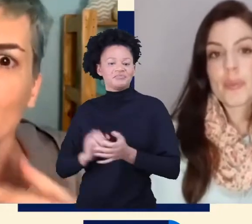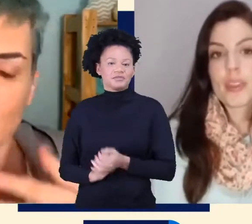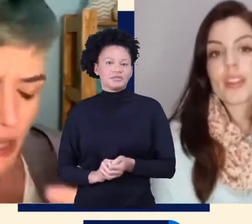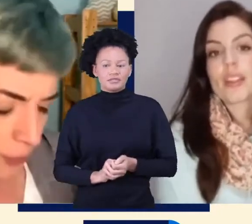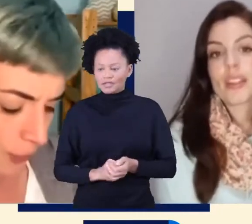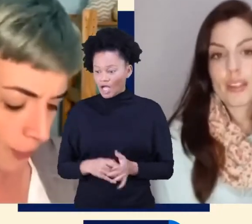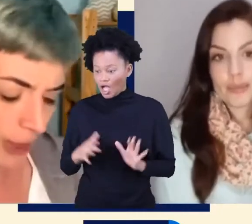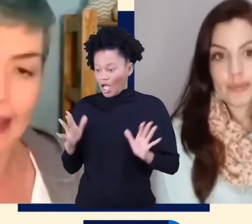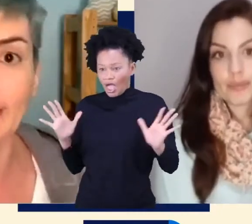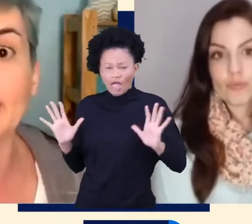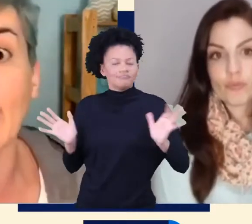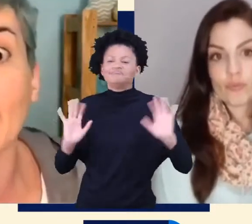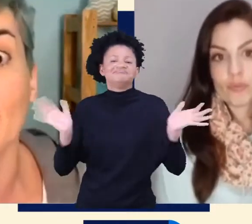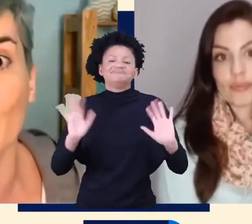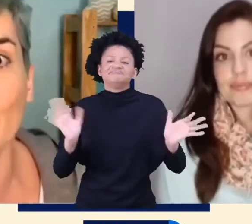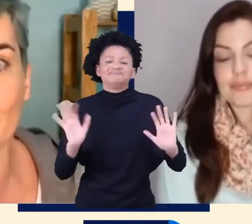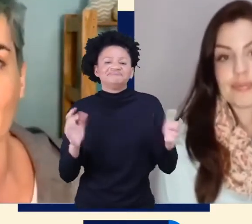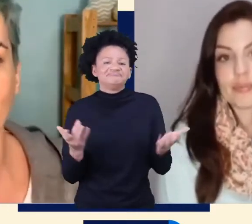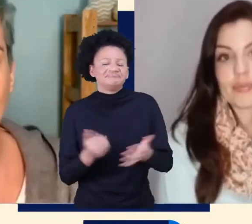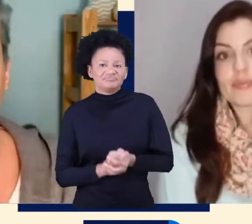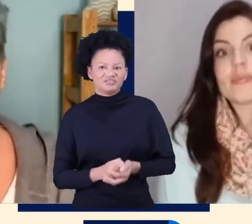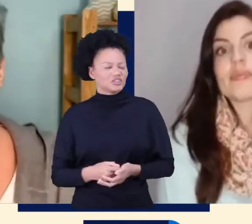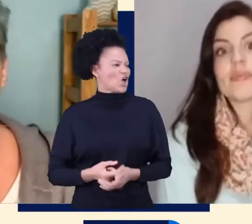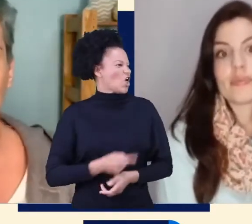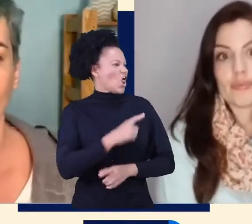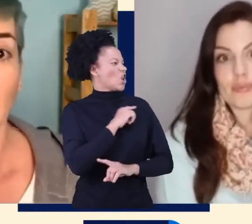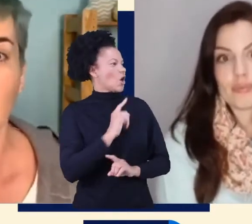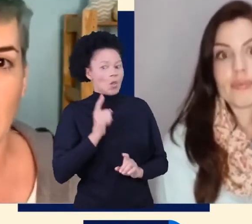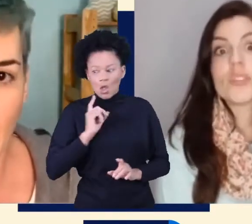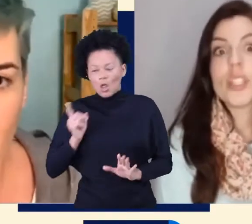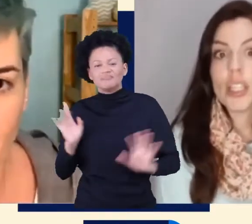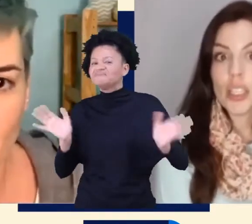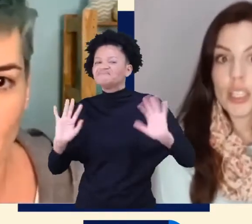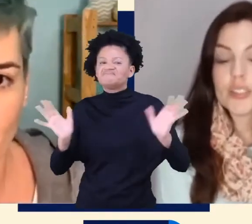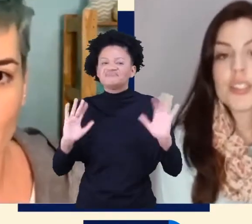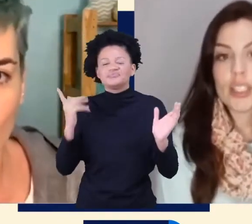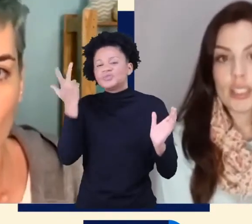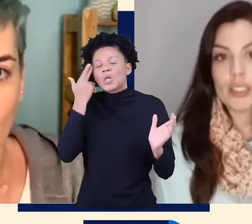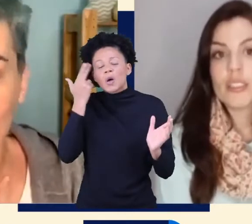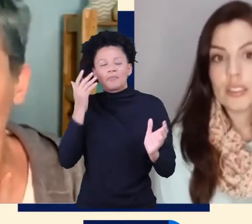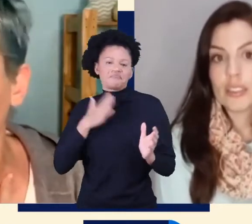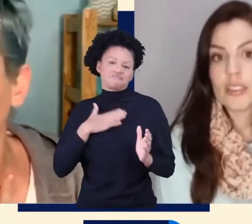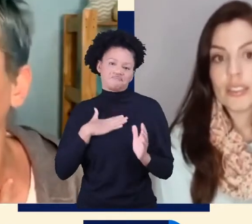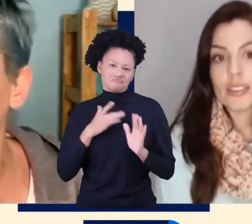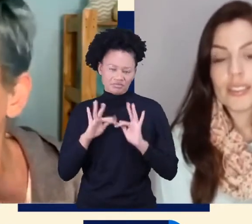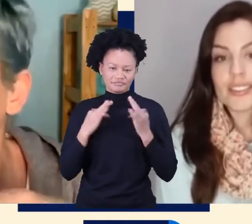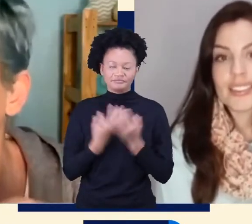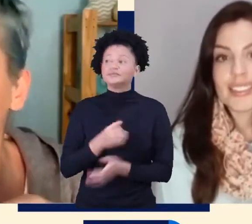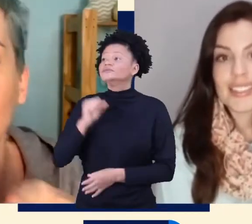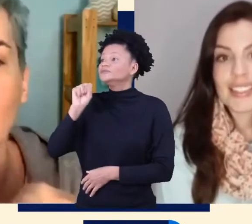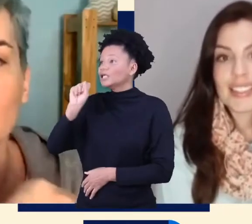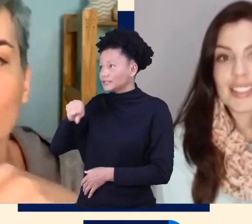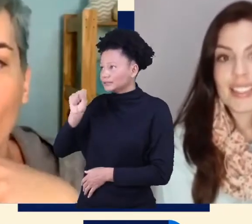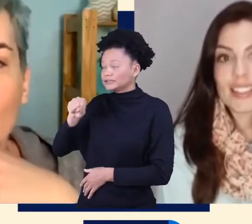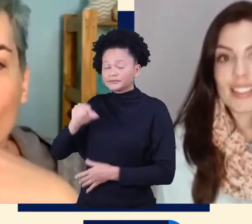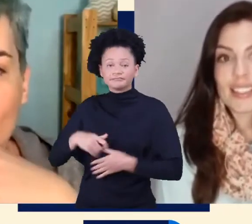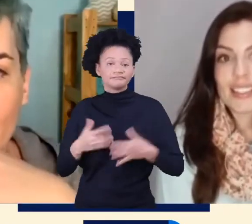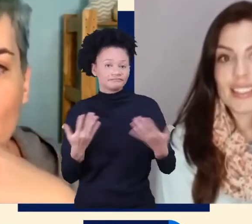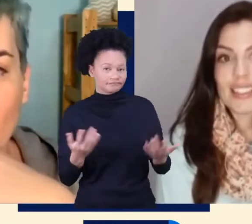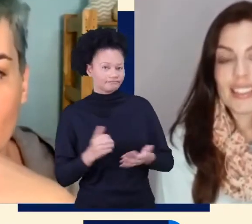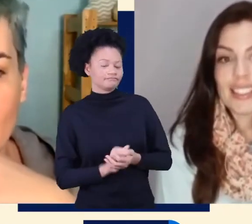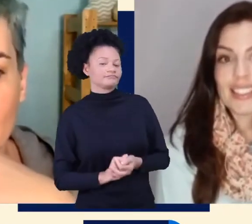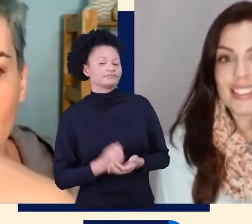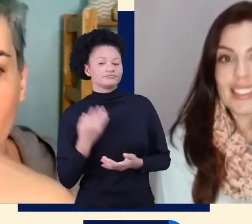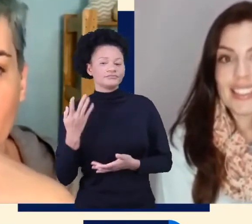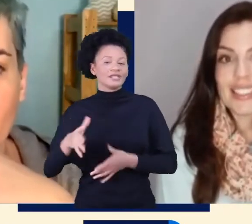sabe, não tinha o recriminar a pergunta. Então, e ela veio uma vez com um livro, esse clássico aí, De Onde